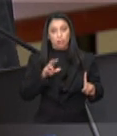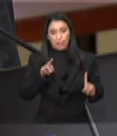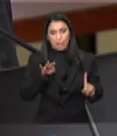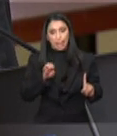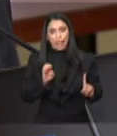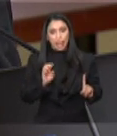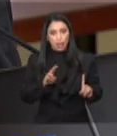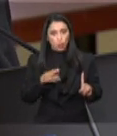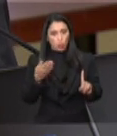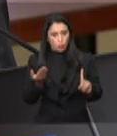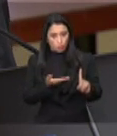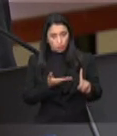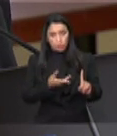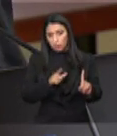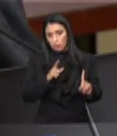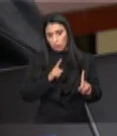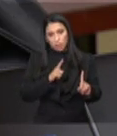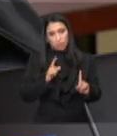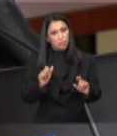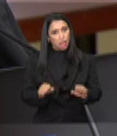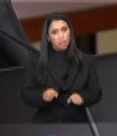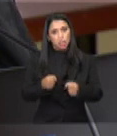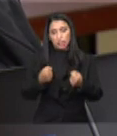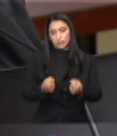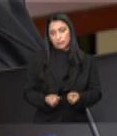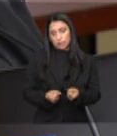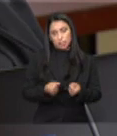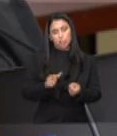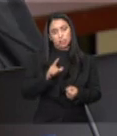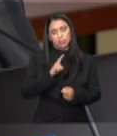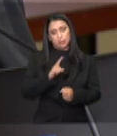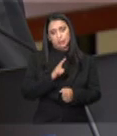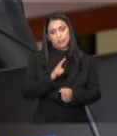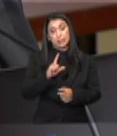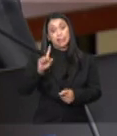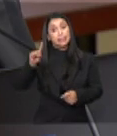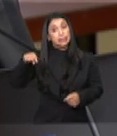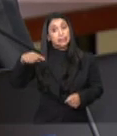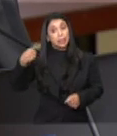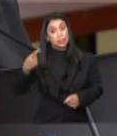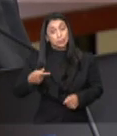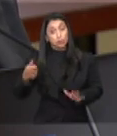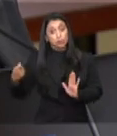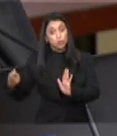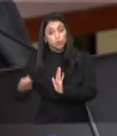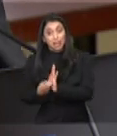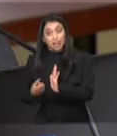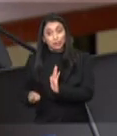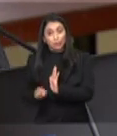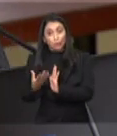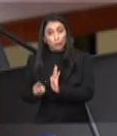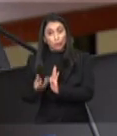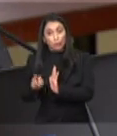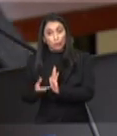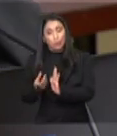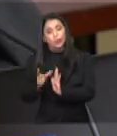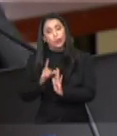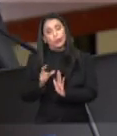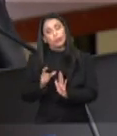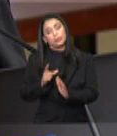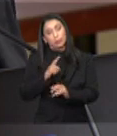de Moraes tem pele clara, é completamente calvo, usa toga preta por cima do terno preto, camisa branca e gravata